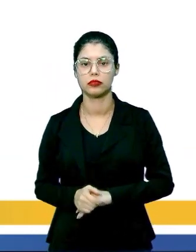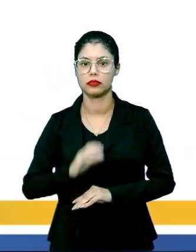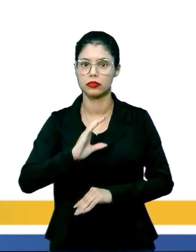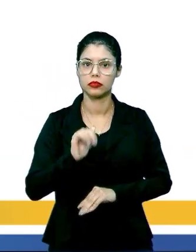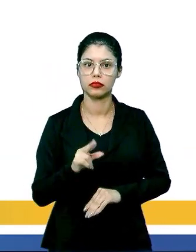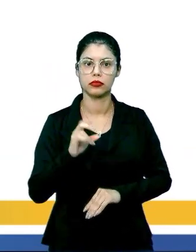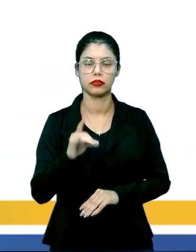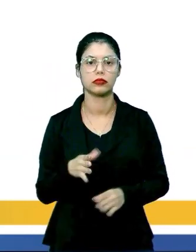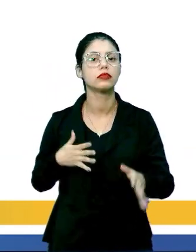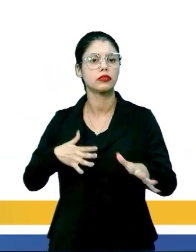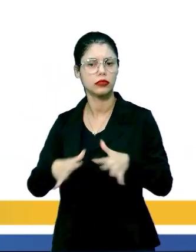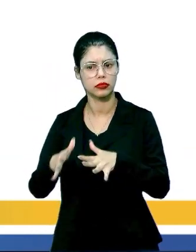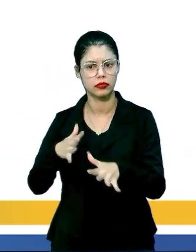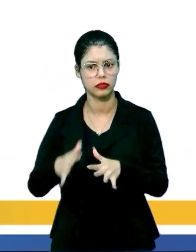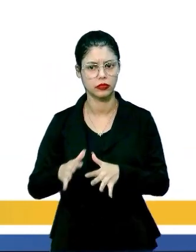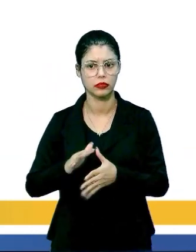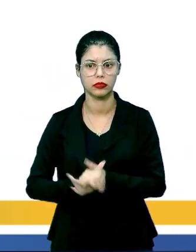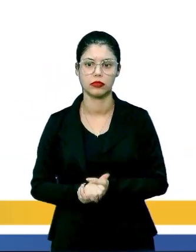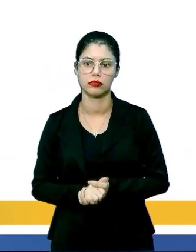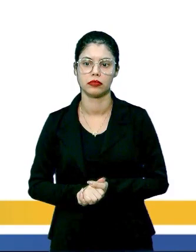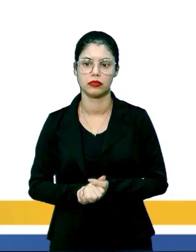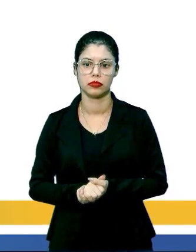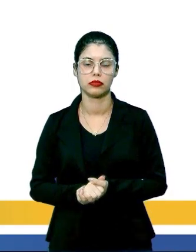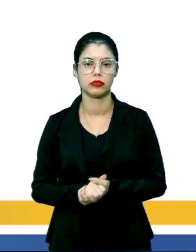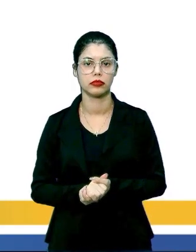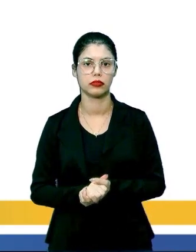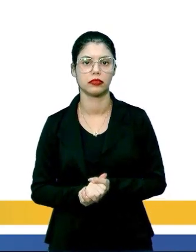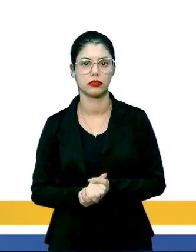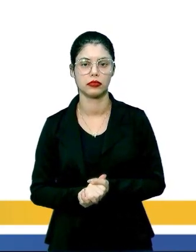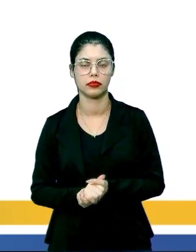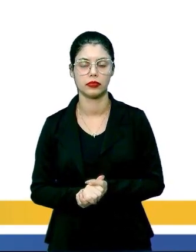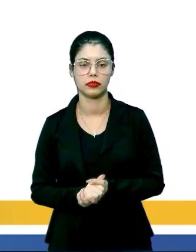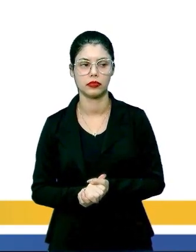com esse movimento messiânico, esse